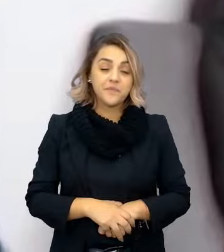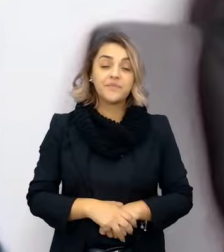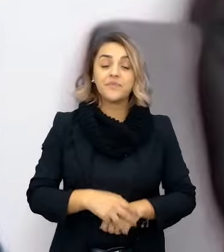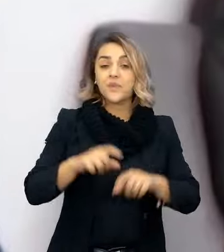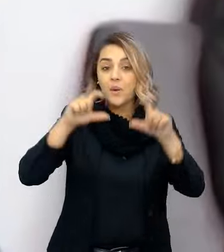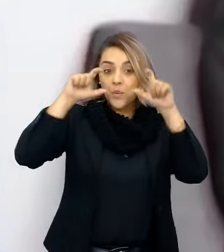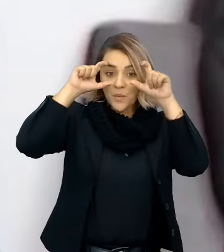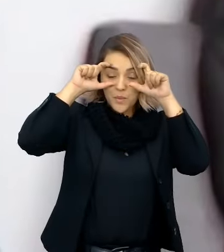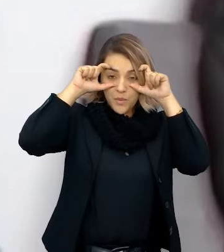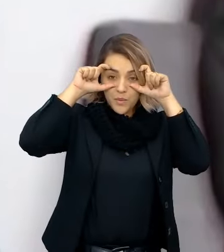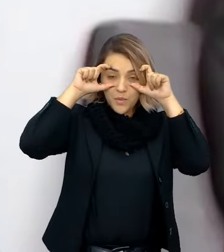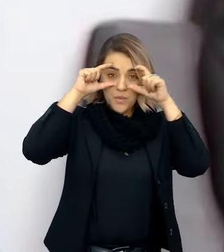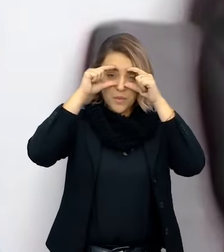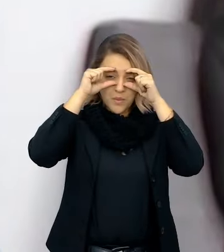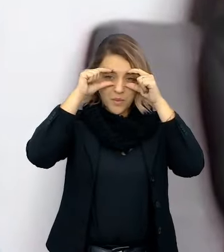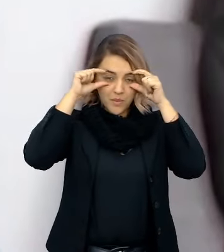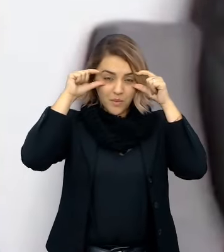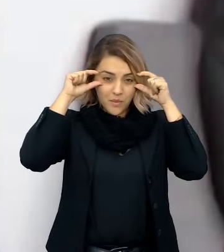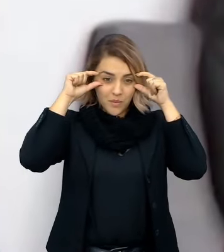uso um óculos